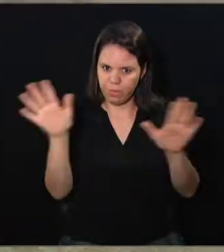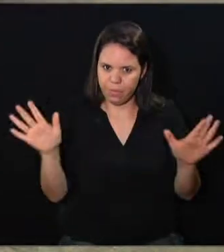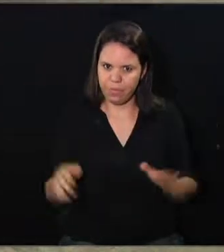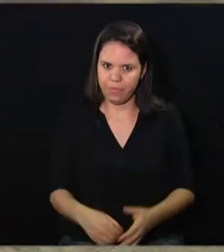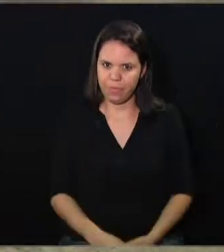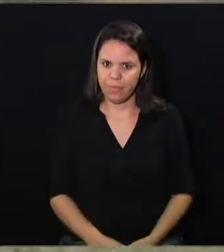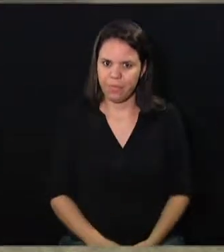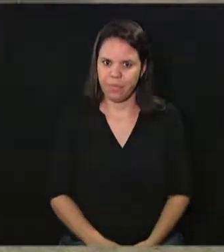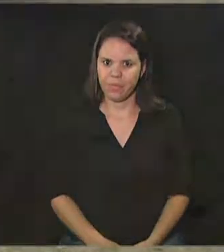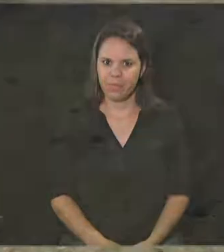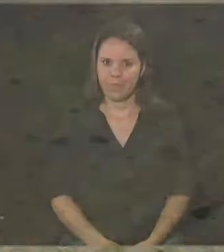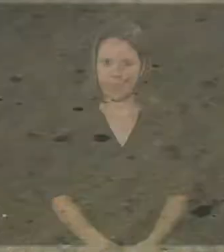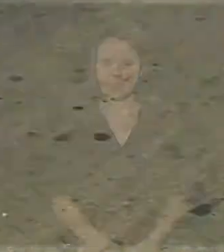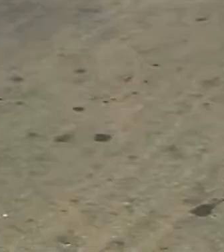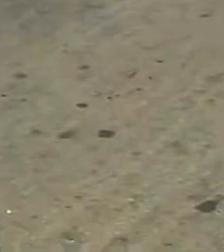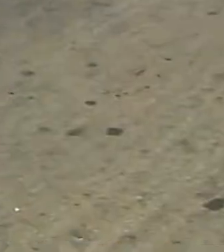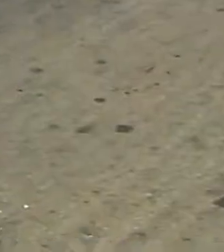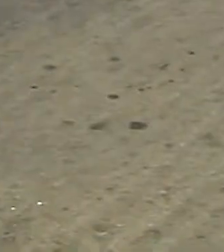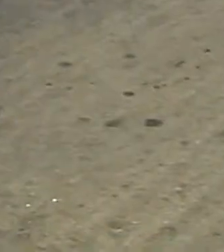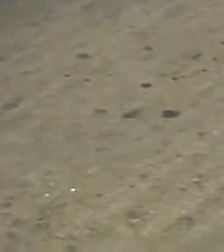tchau!